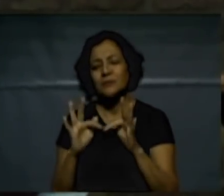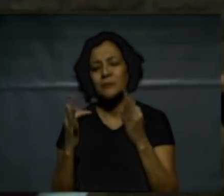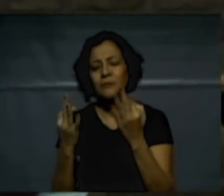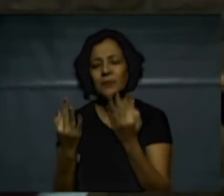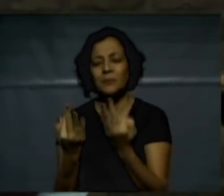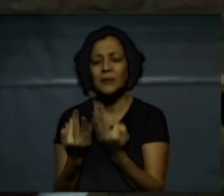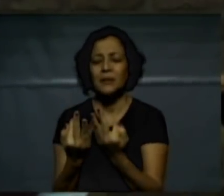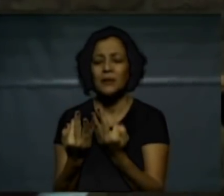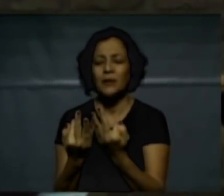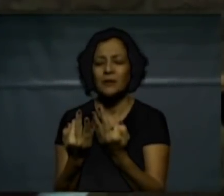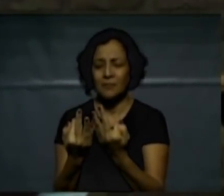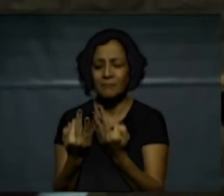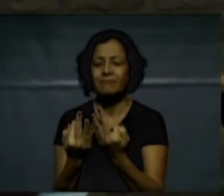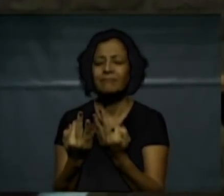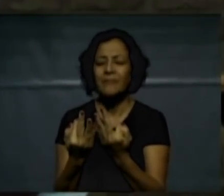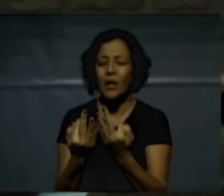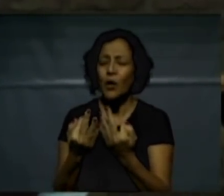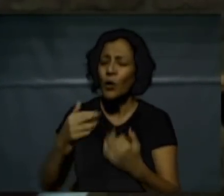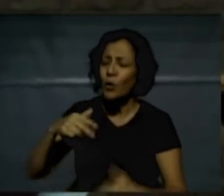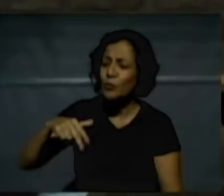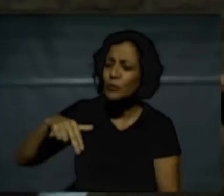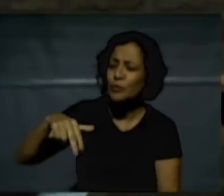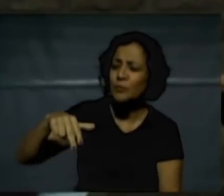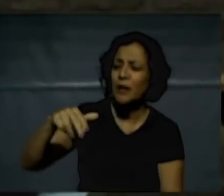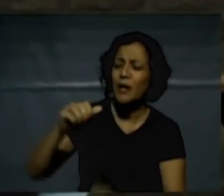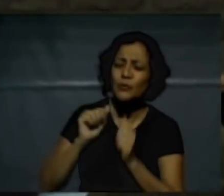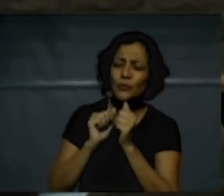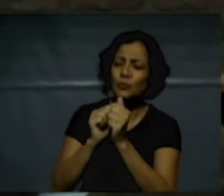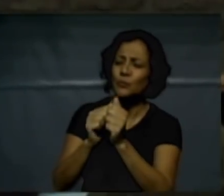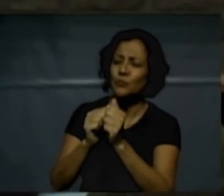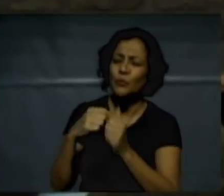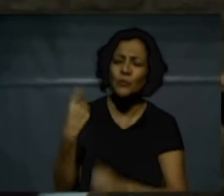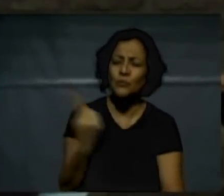com os nossos parentes, com os nossos filhos.